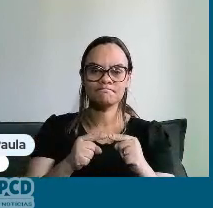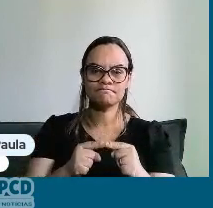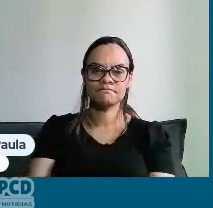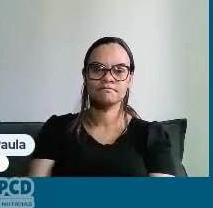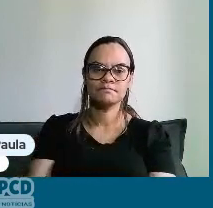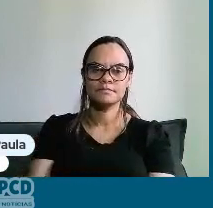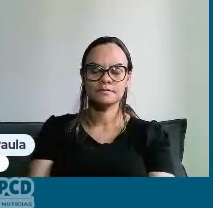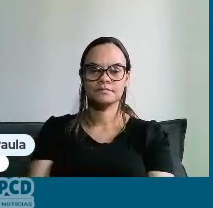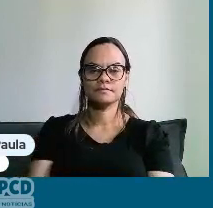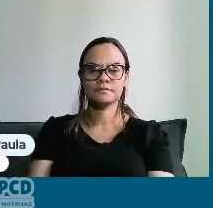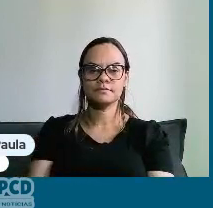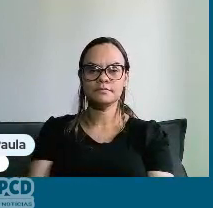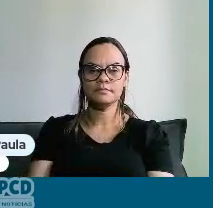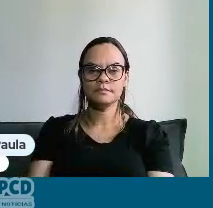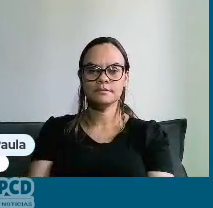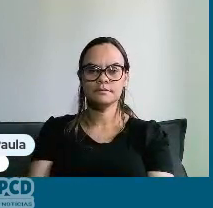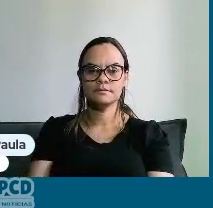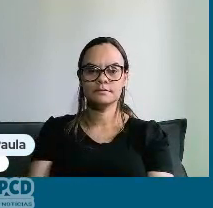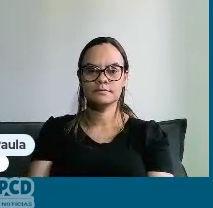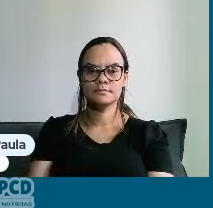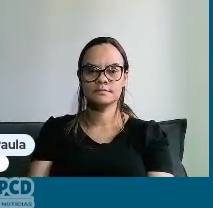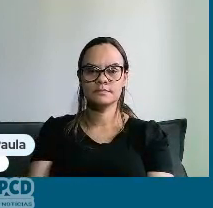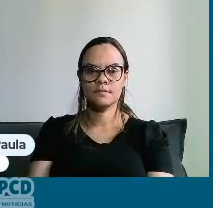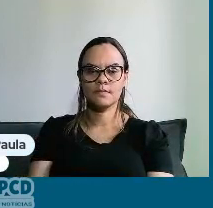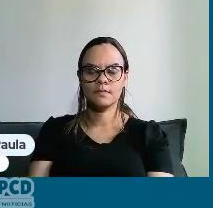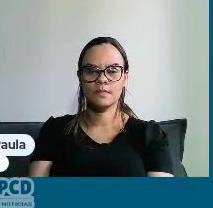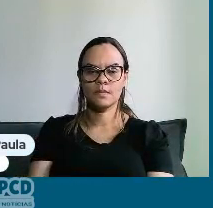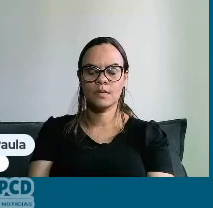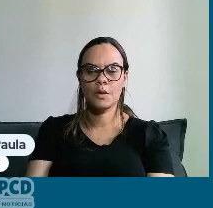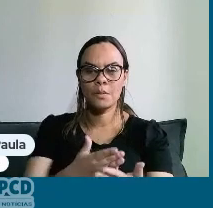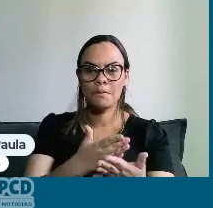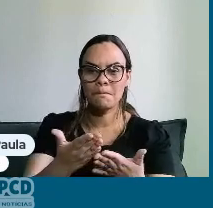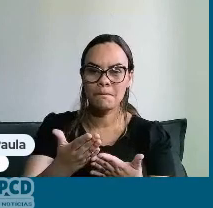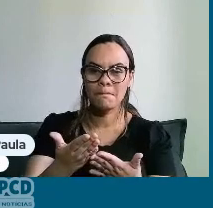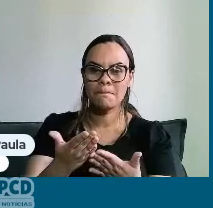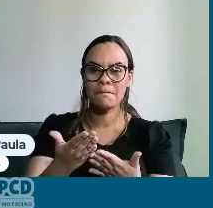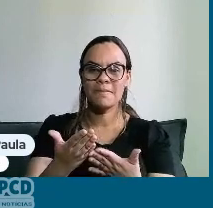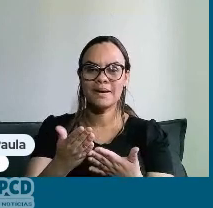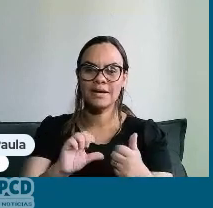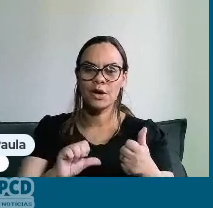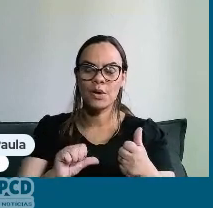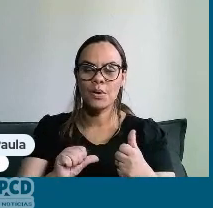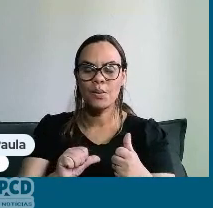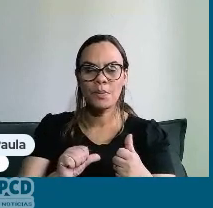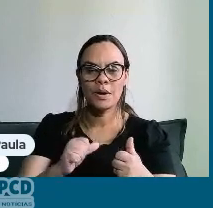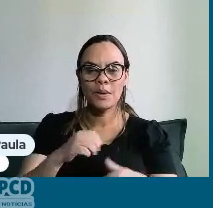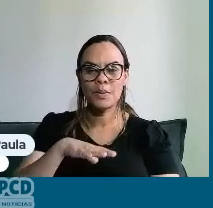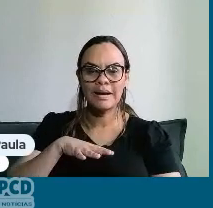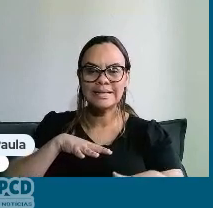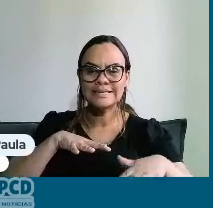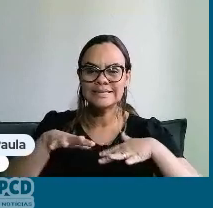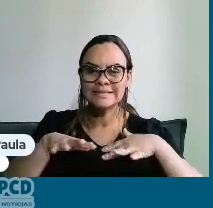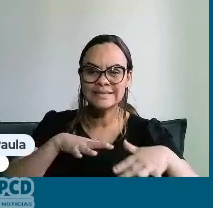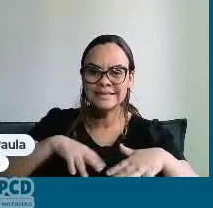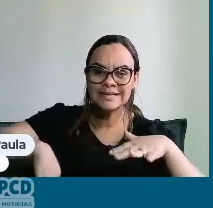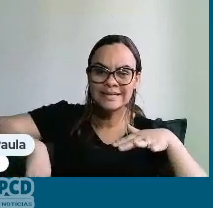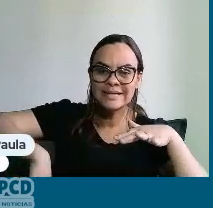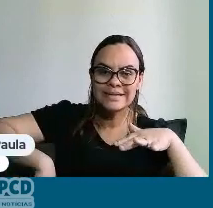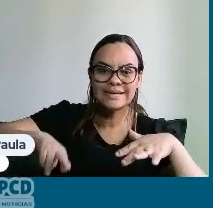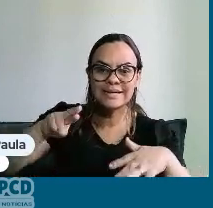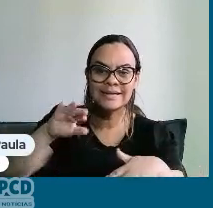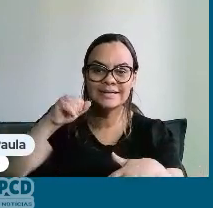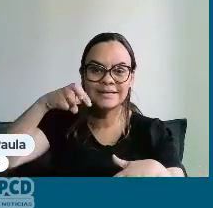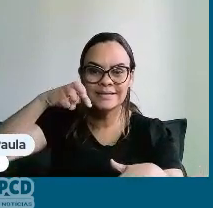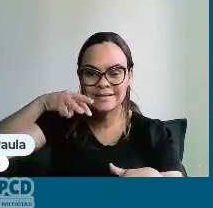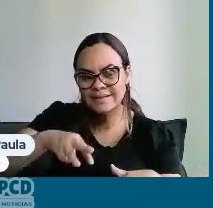chama de síndrome cardiorrenal, né? E aí essa perda de função, à medida que o rim começa a perder função, que o rim começa a não